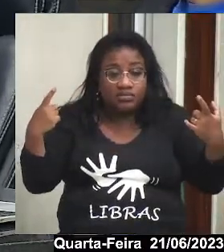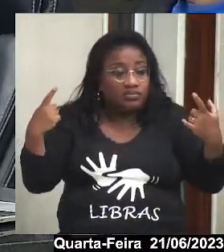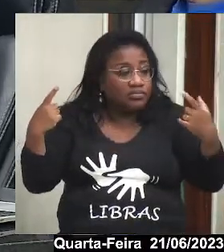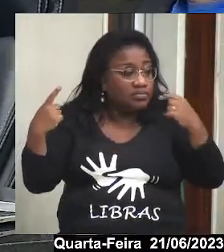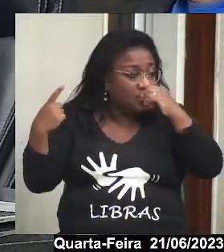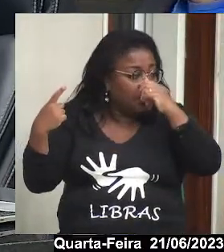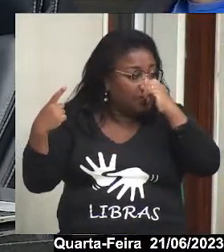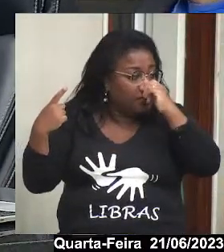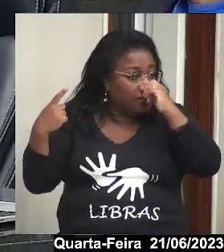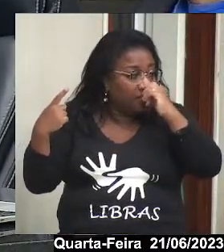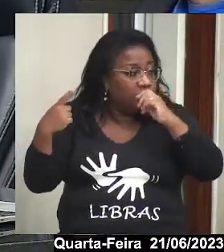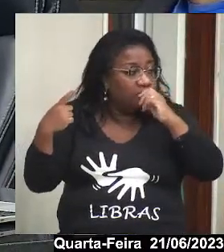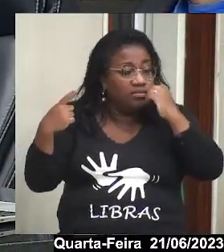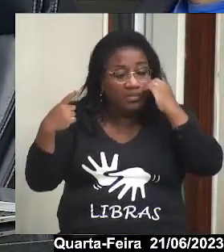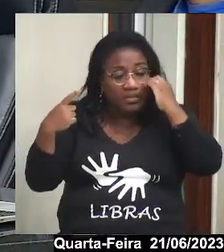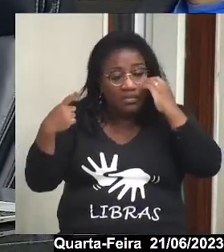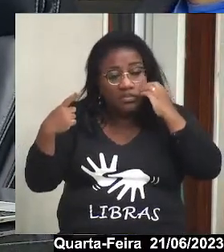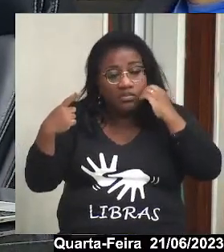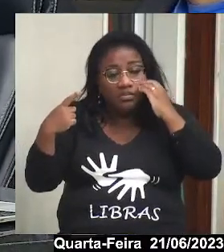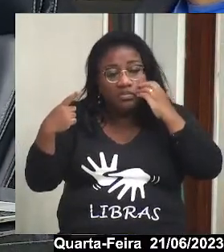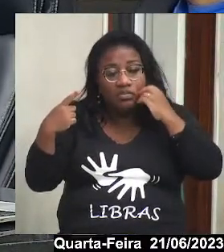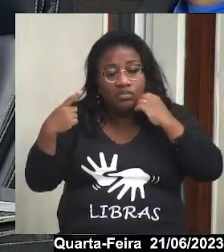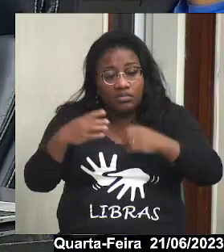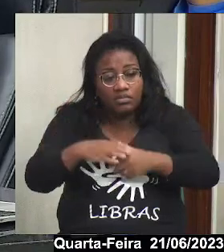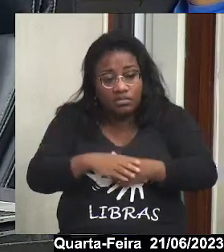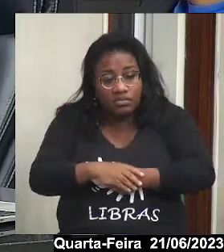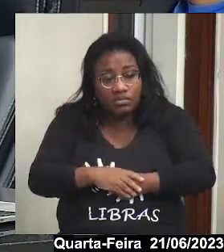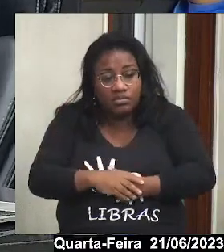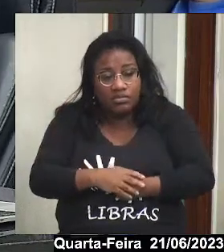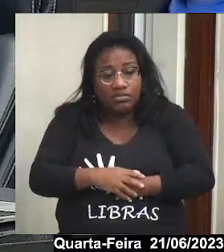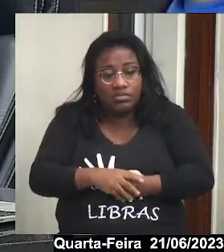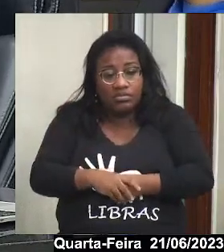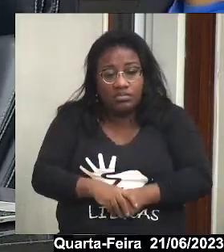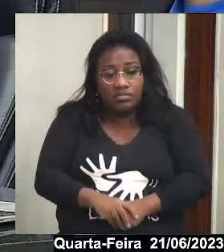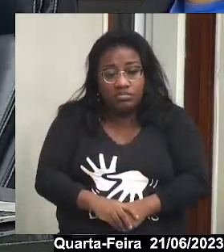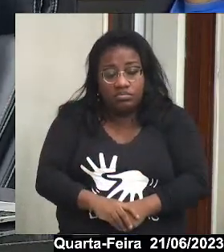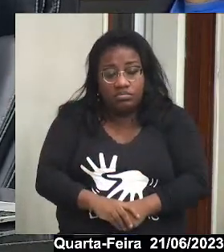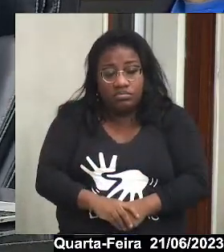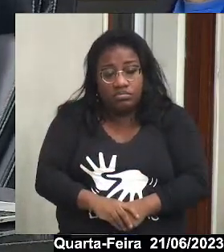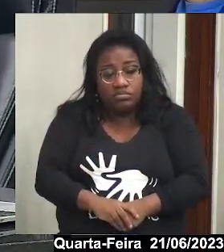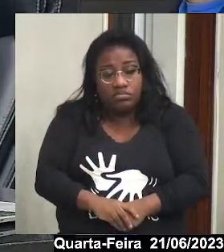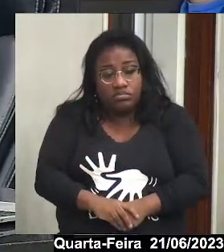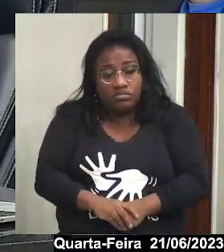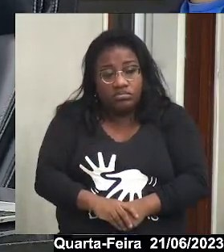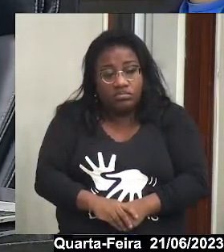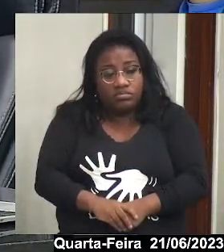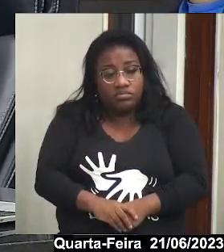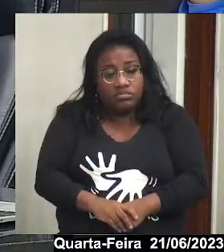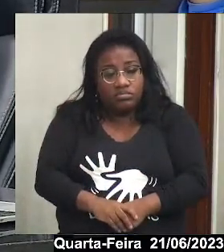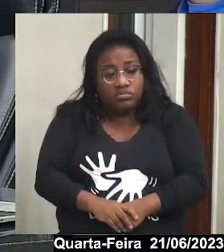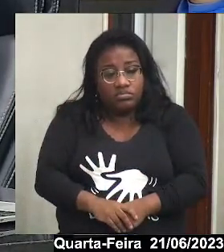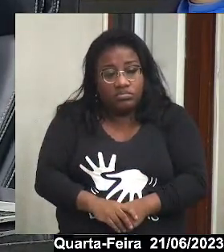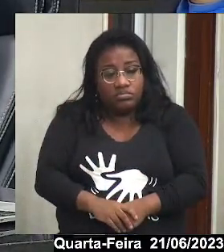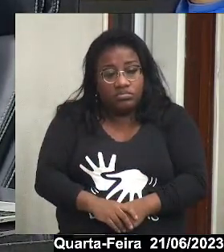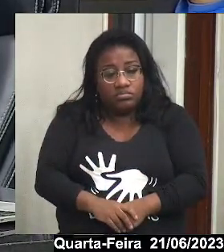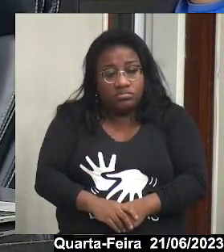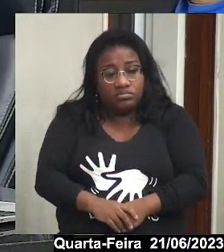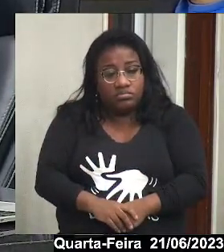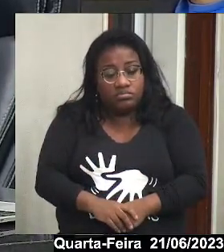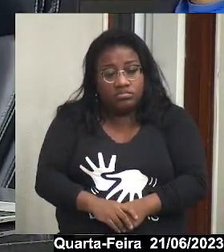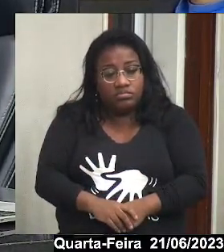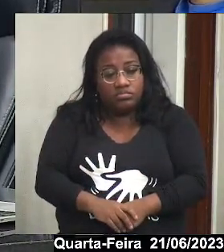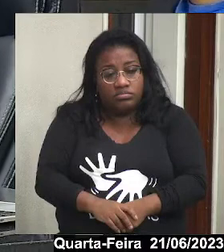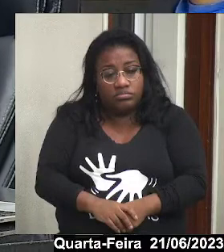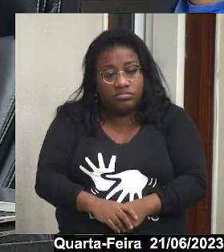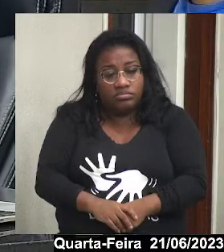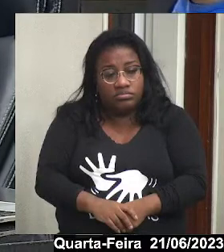Sabe por que vocês podem vaiar? Porque quando vocês foram na sala 40, eu dei ouvido para vocês escutarem. Então vocês têm que me escutar, porque vocês têm que entender os dois lados. Pode